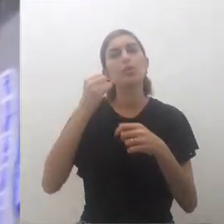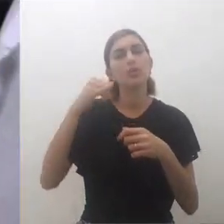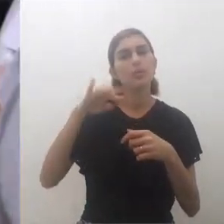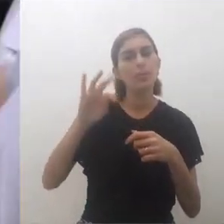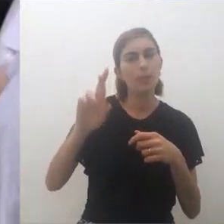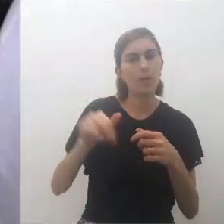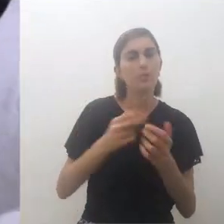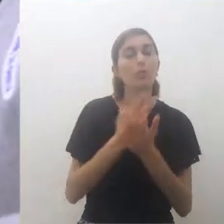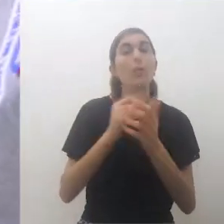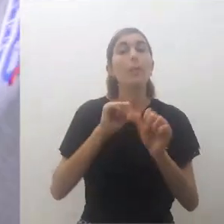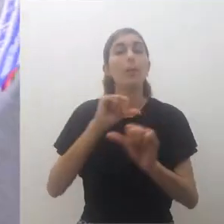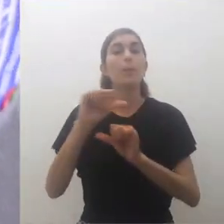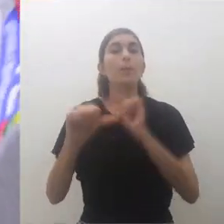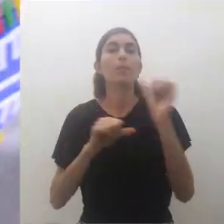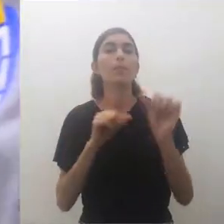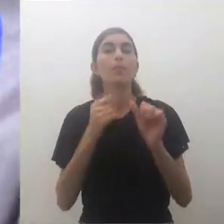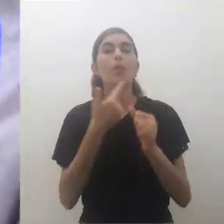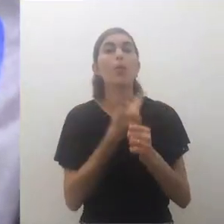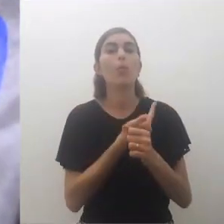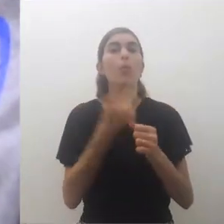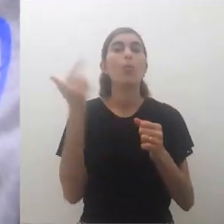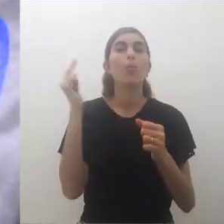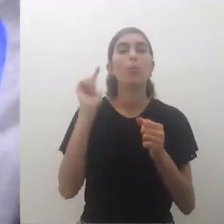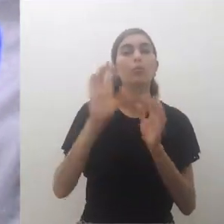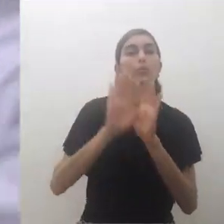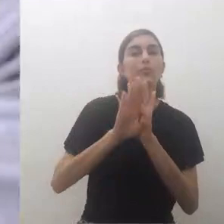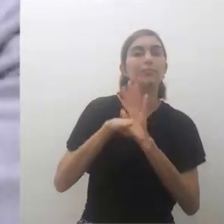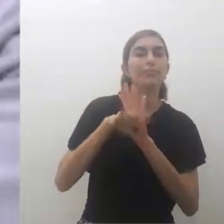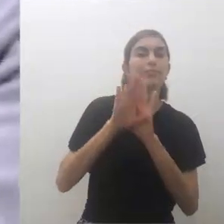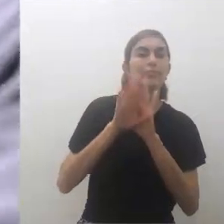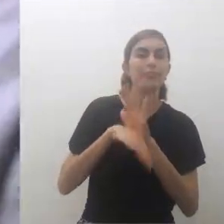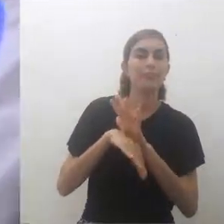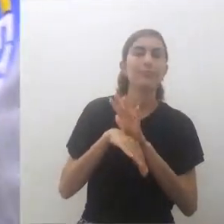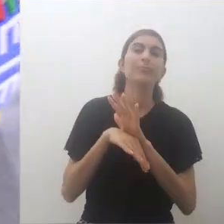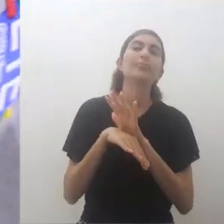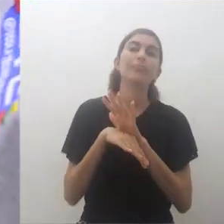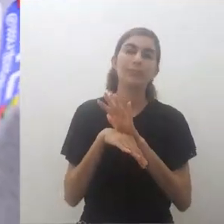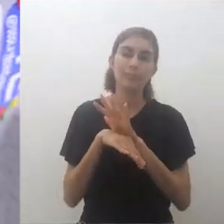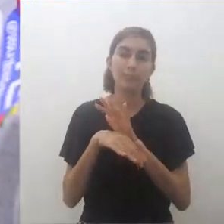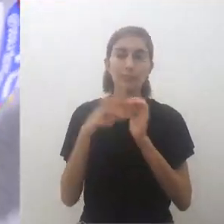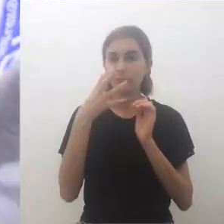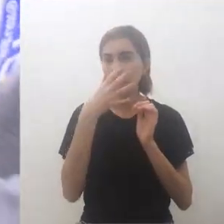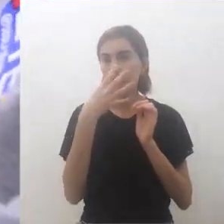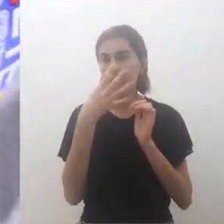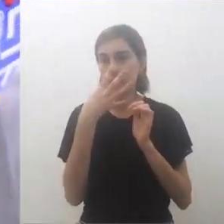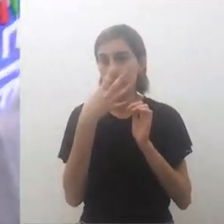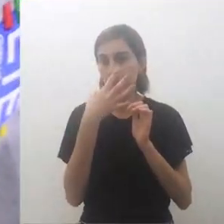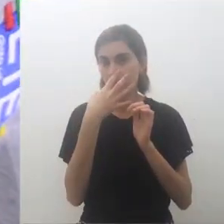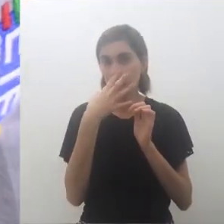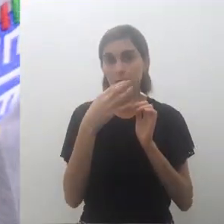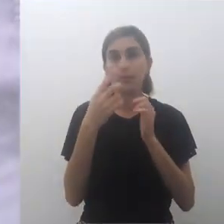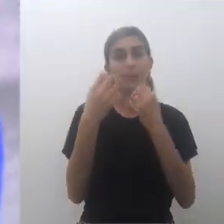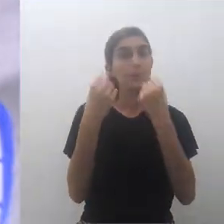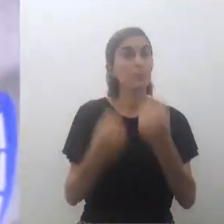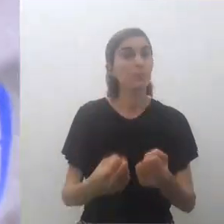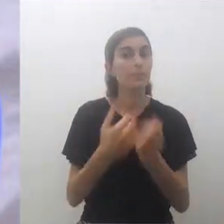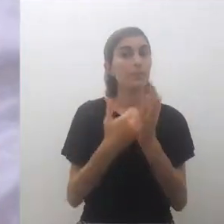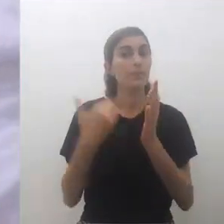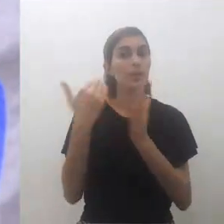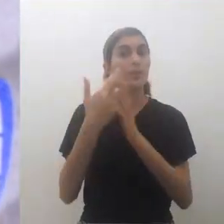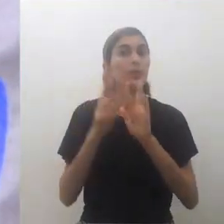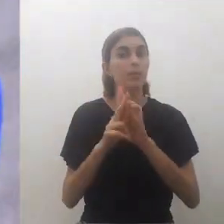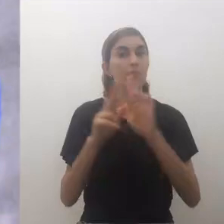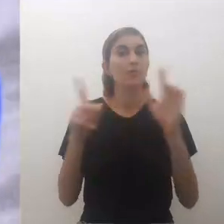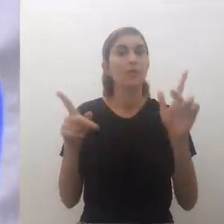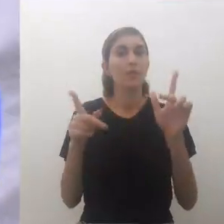mas gera um outro conceito, né? Observe que aqui dá um peso maior. Diferente